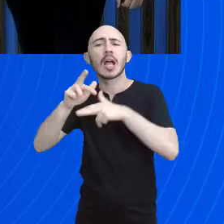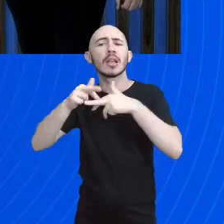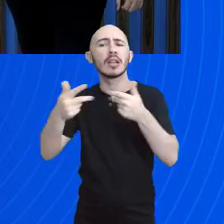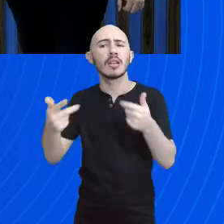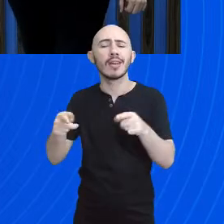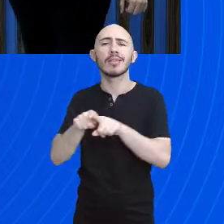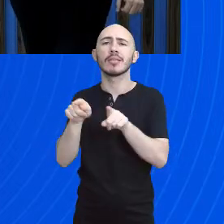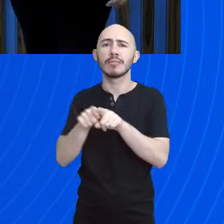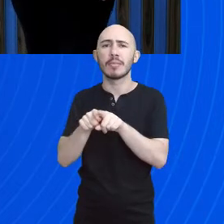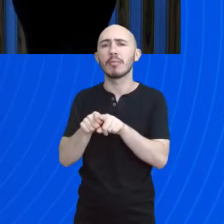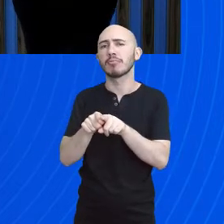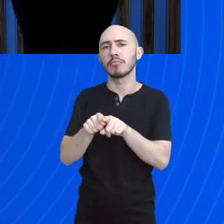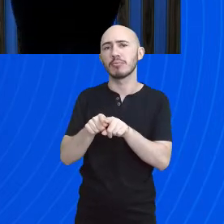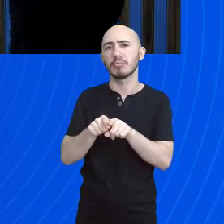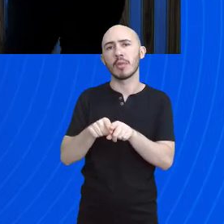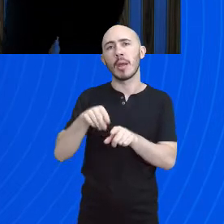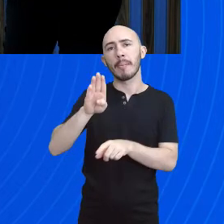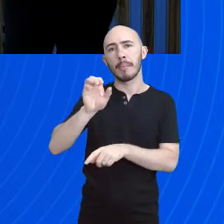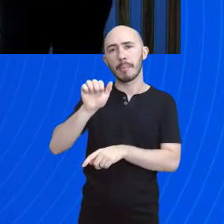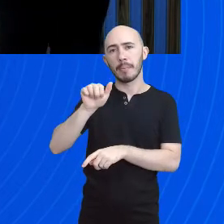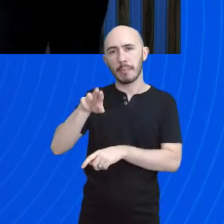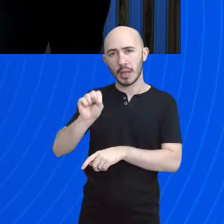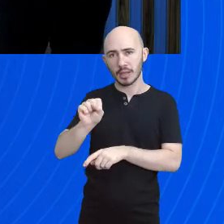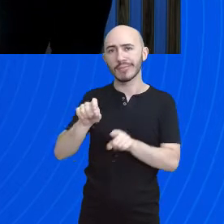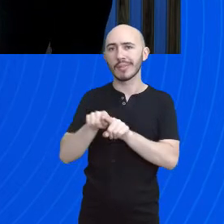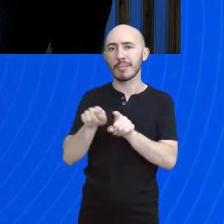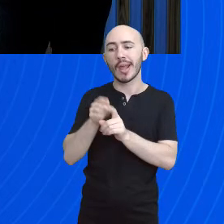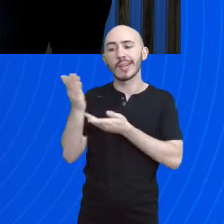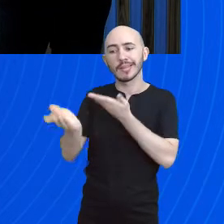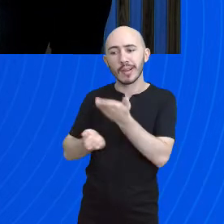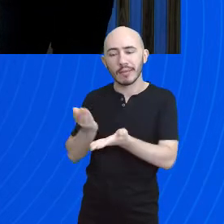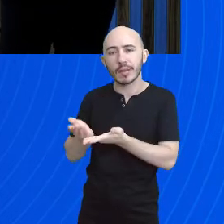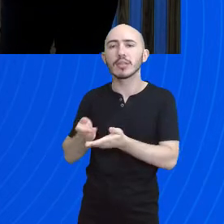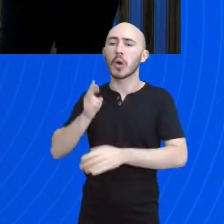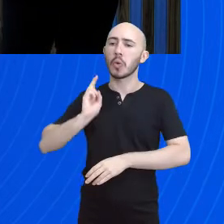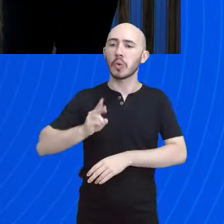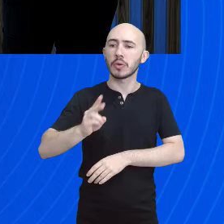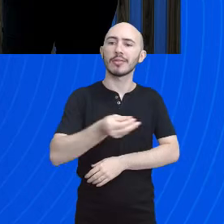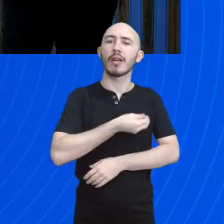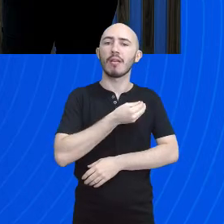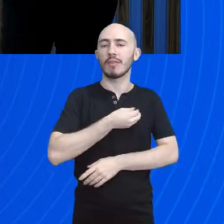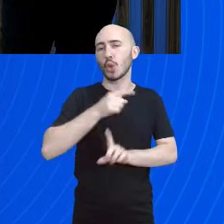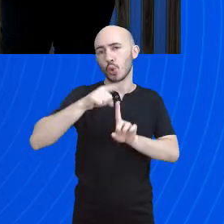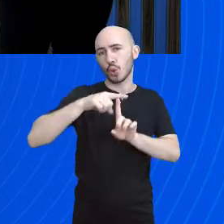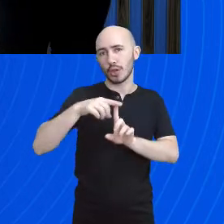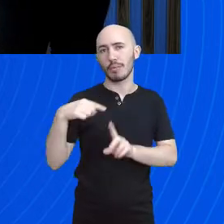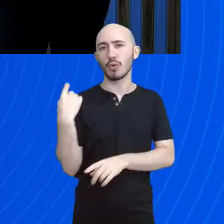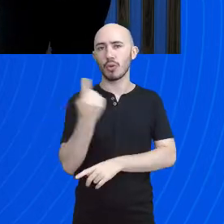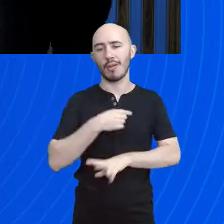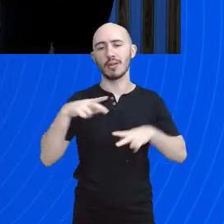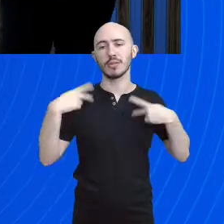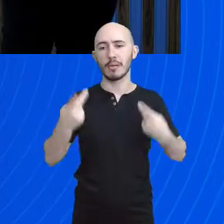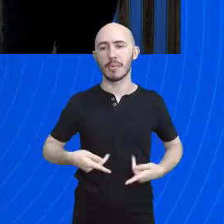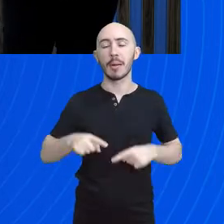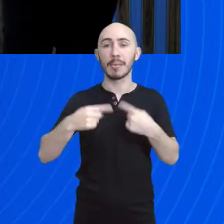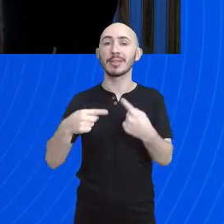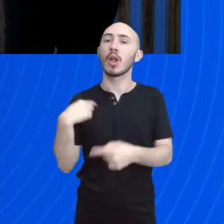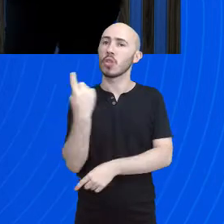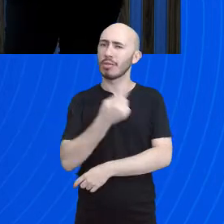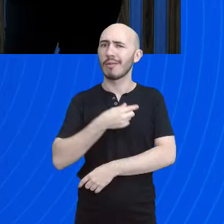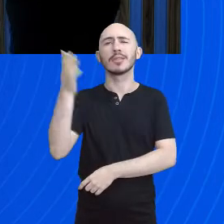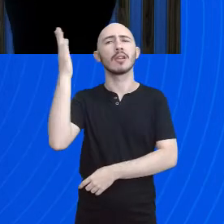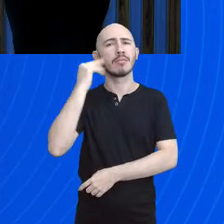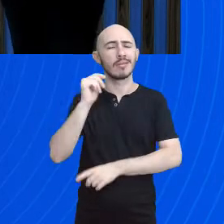e serviços para manter o nosso estilo de vida. Mas a gente sabe